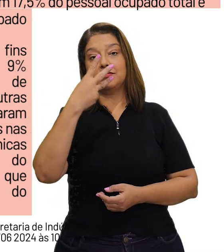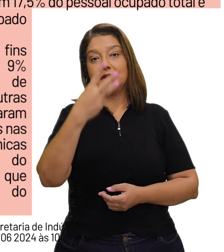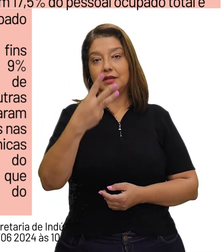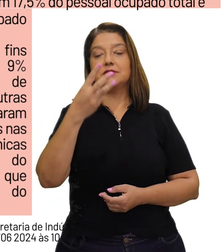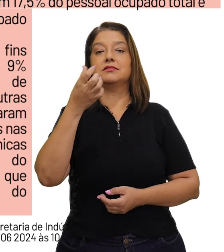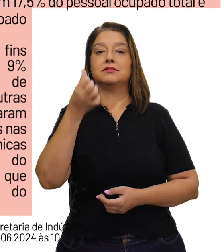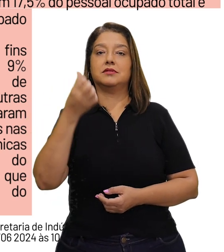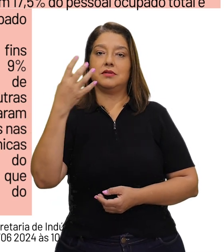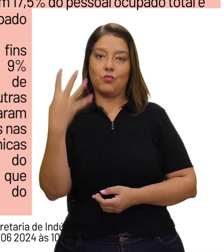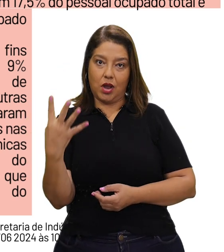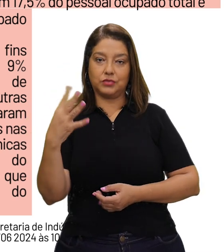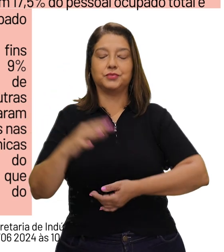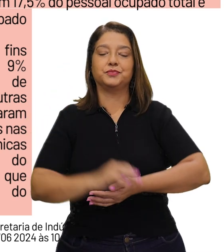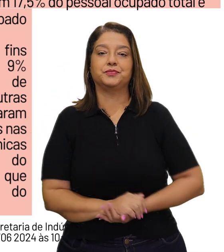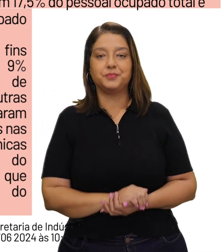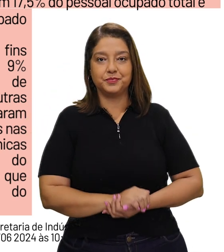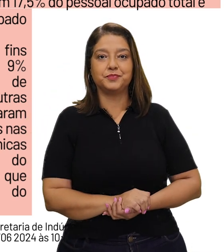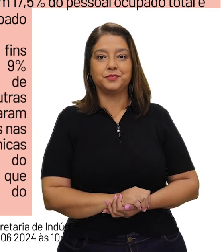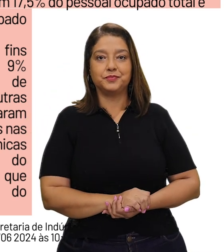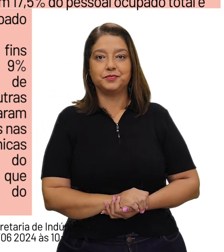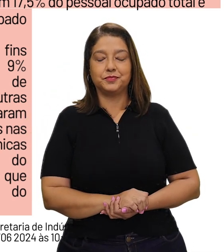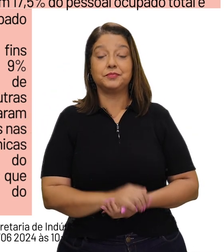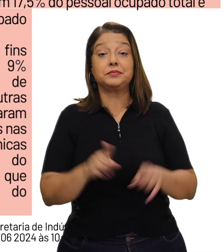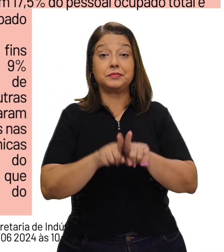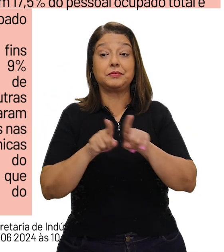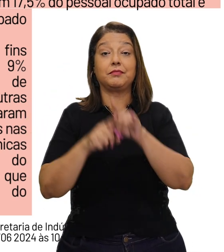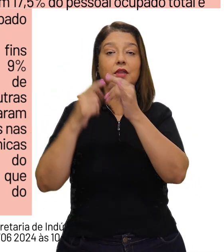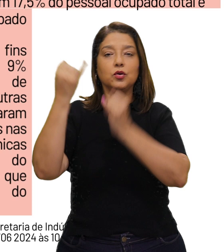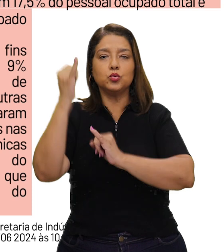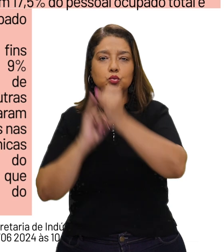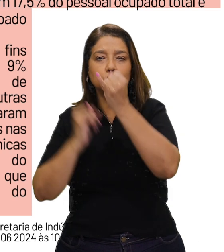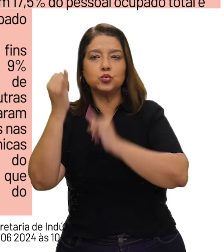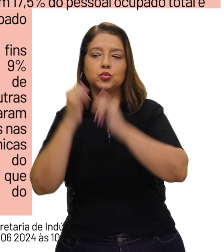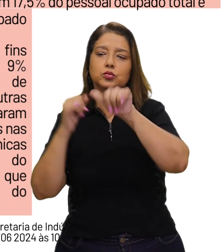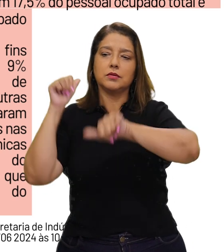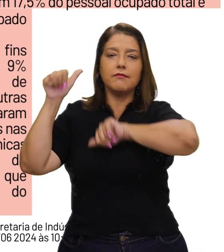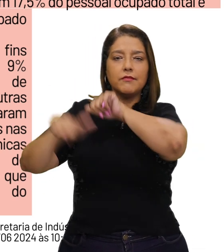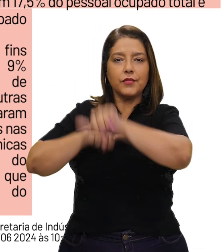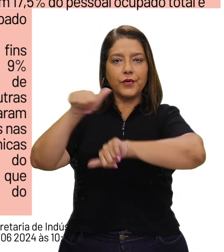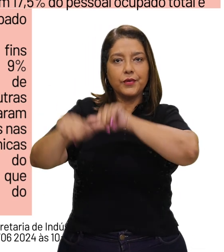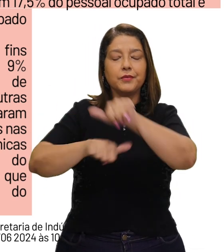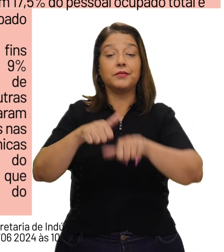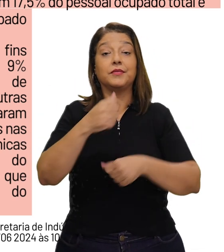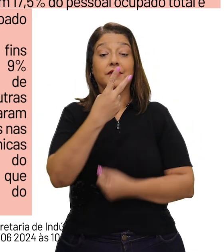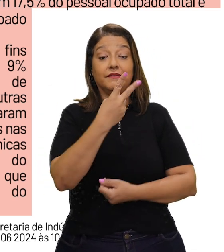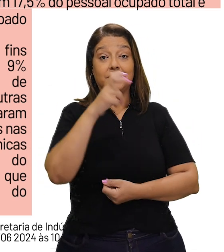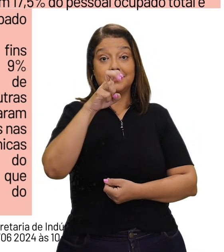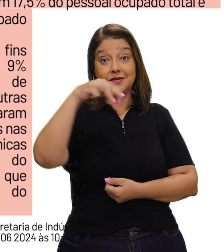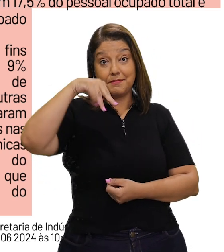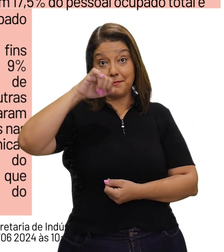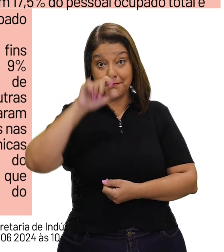25.364 unidades. E de indústria de transformação,